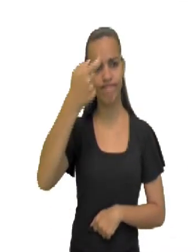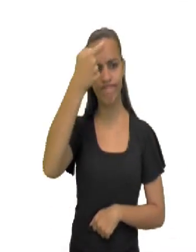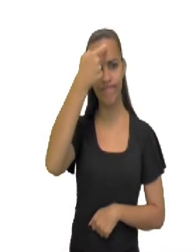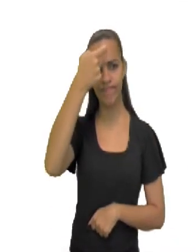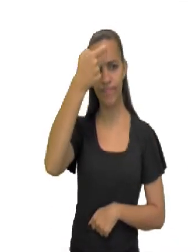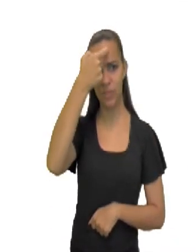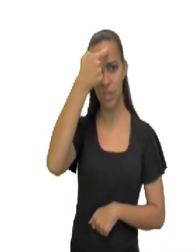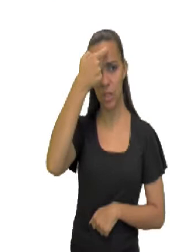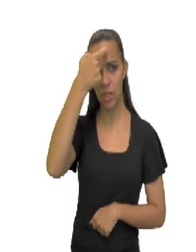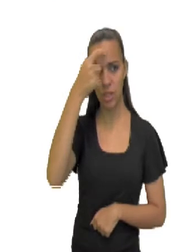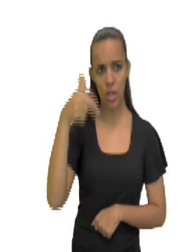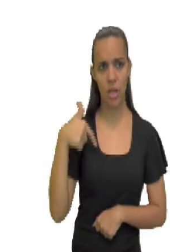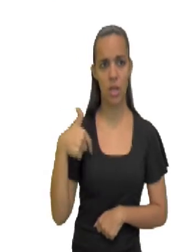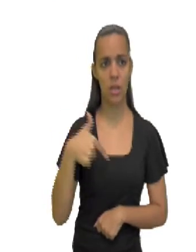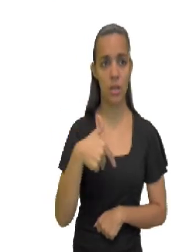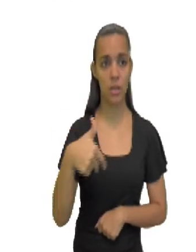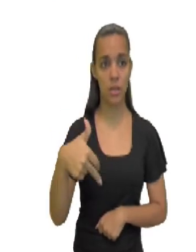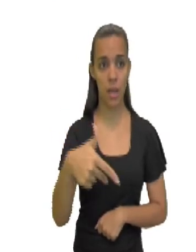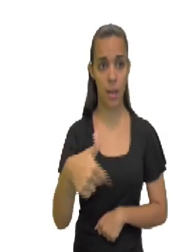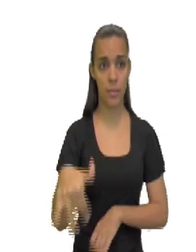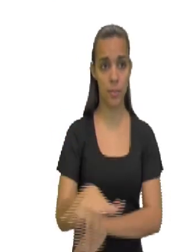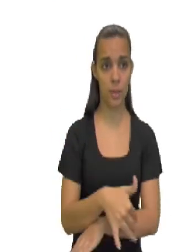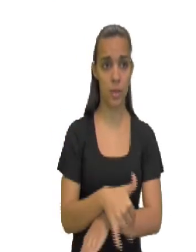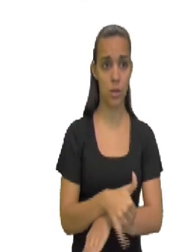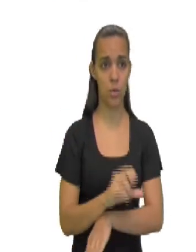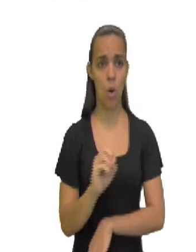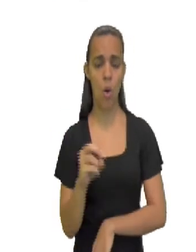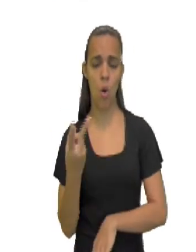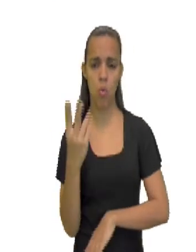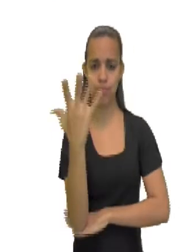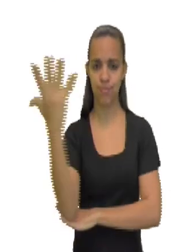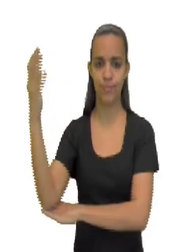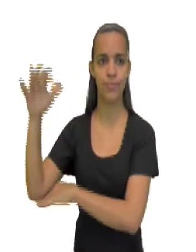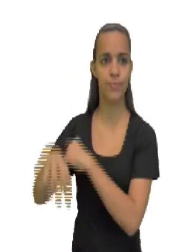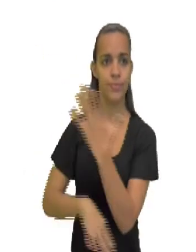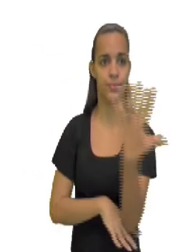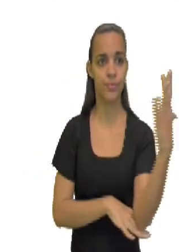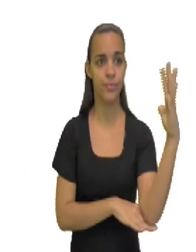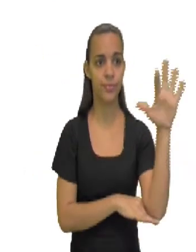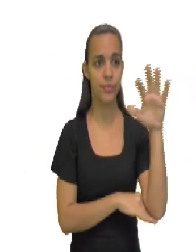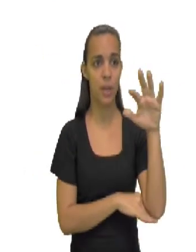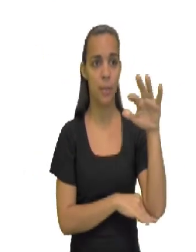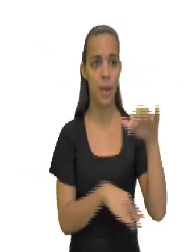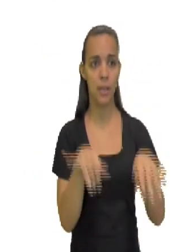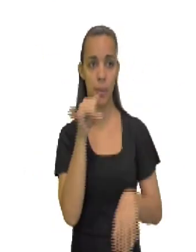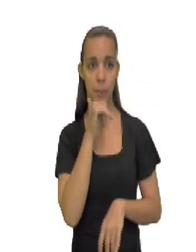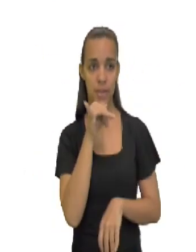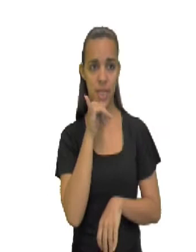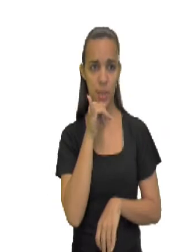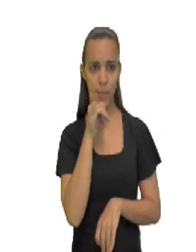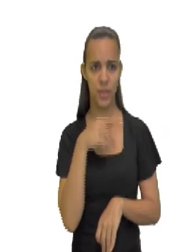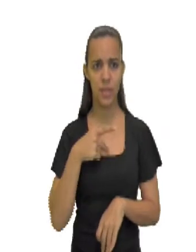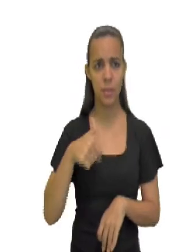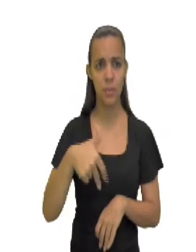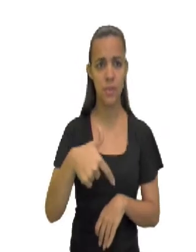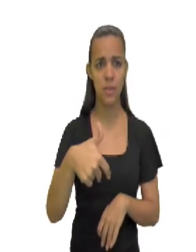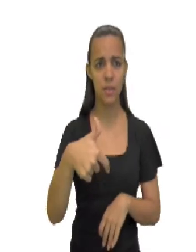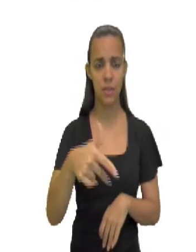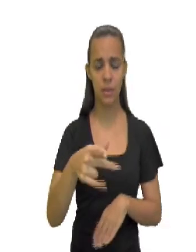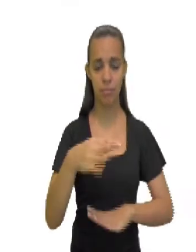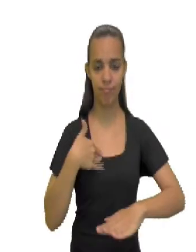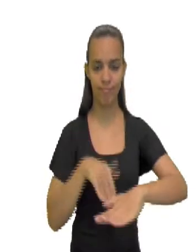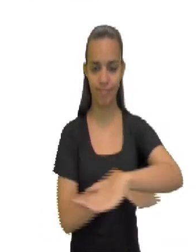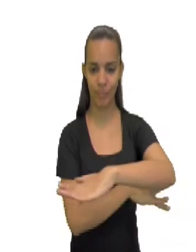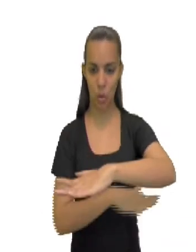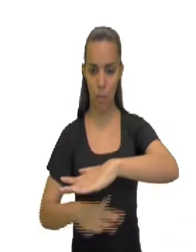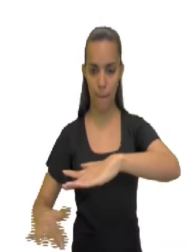ao andarmos pelas ruas ou em uma mata, por exemplo, estamos andando necessariamente sobre a